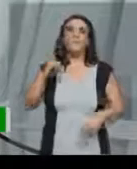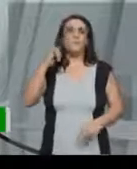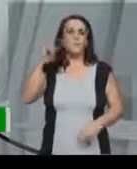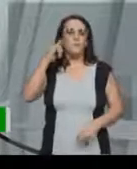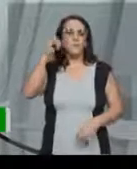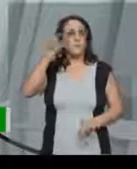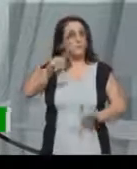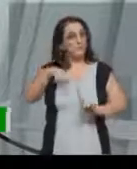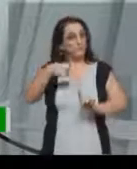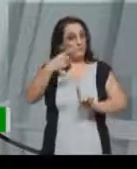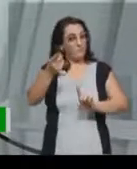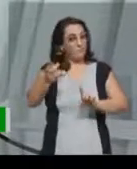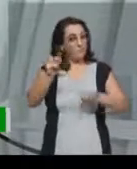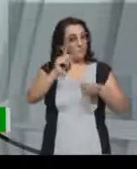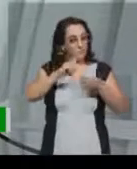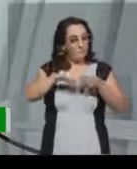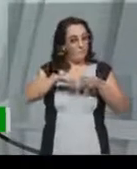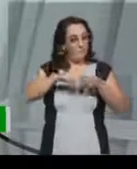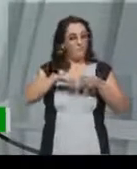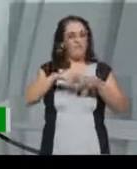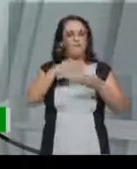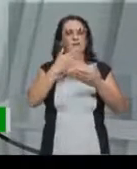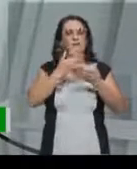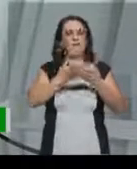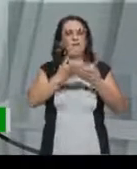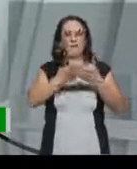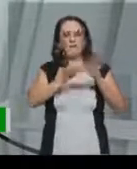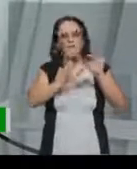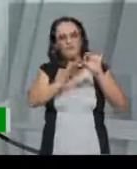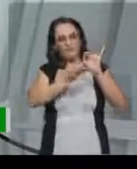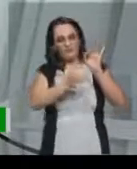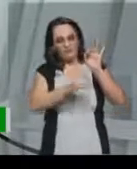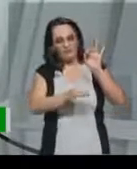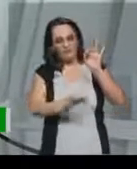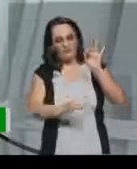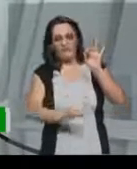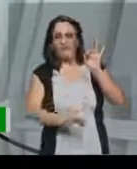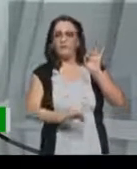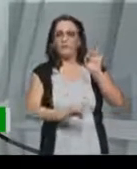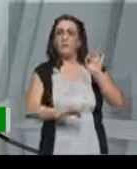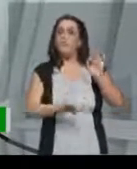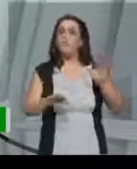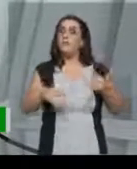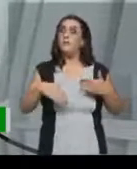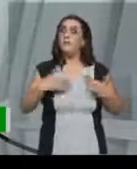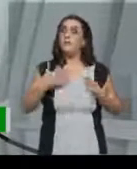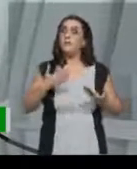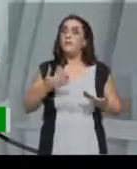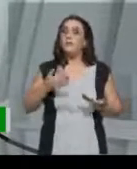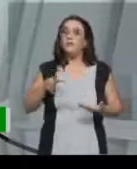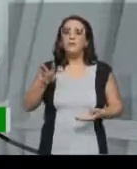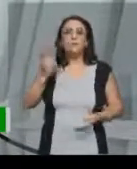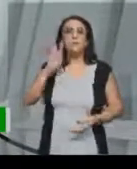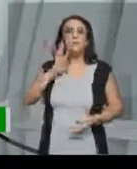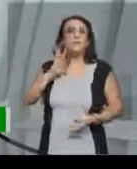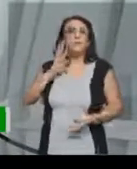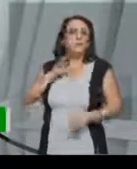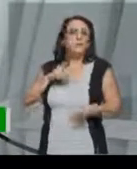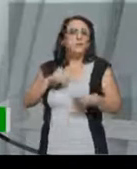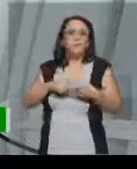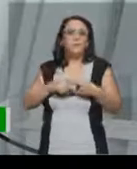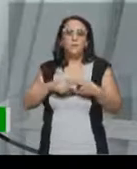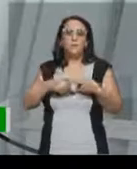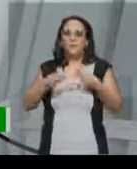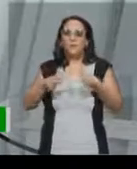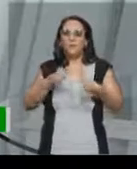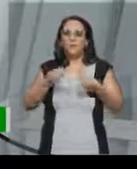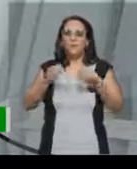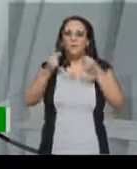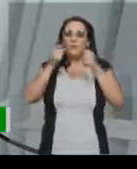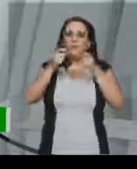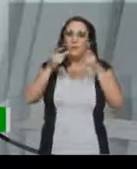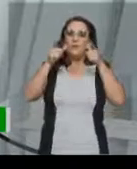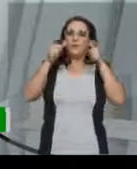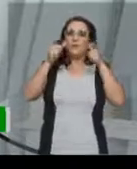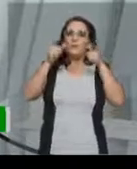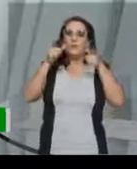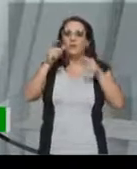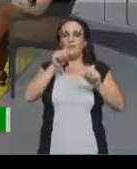aulas. Mas é um conto fantástico, porque a gente não acorda, né, e se transformou numa barata, né?